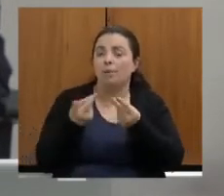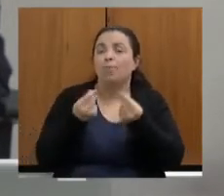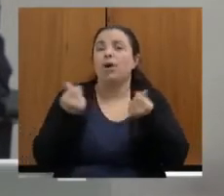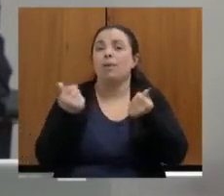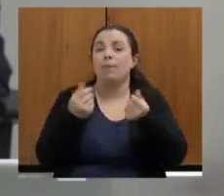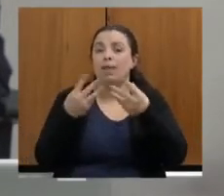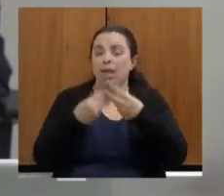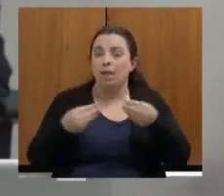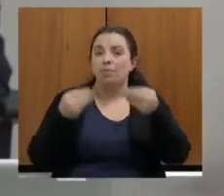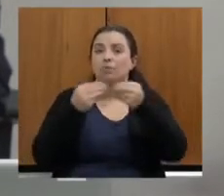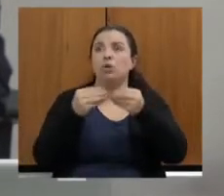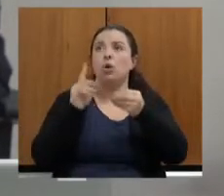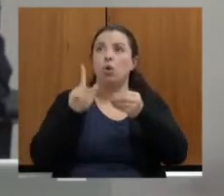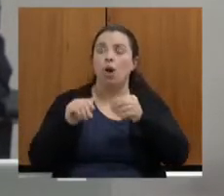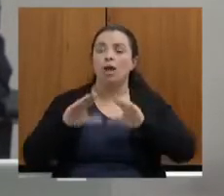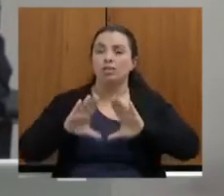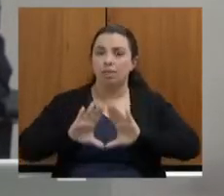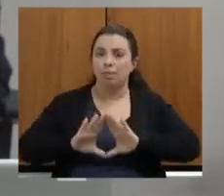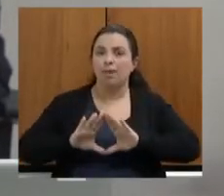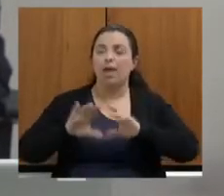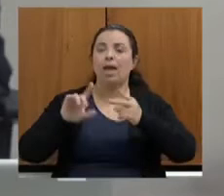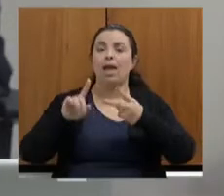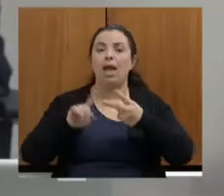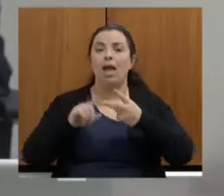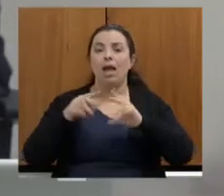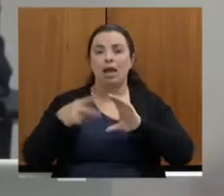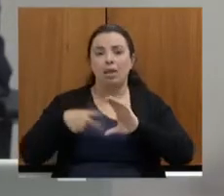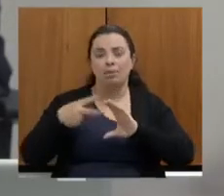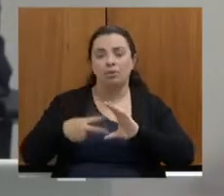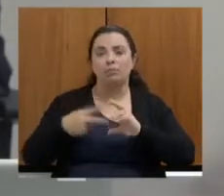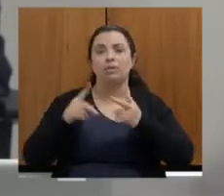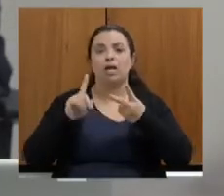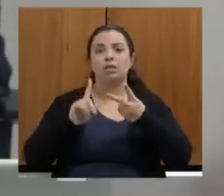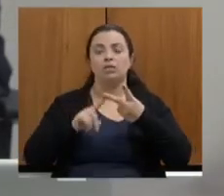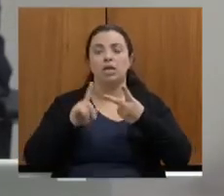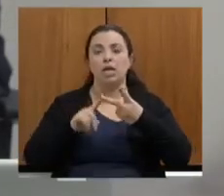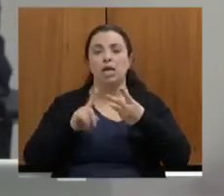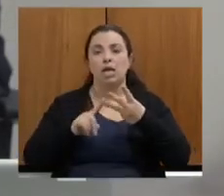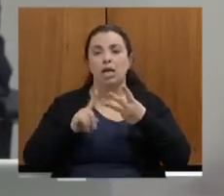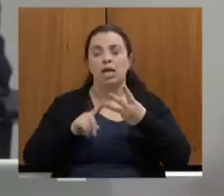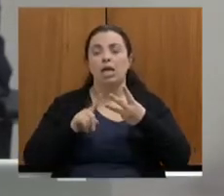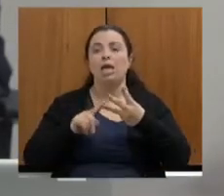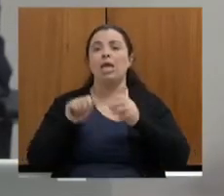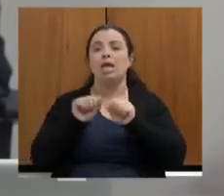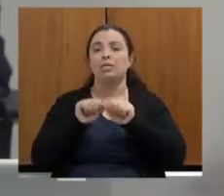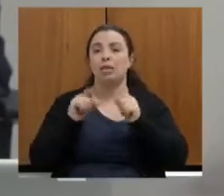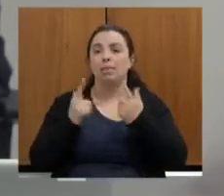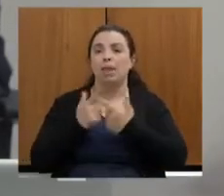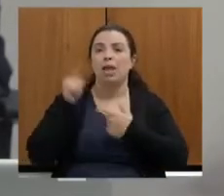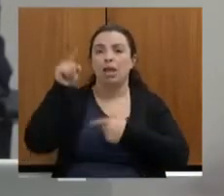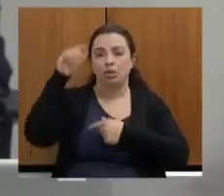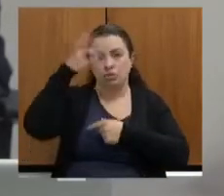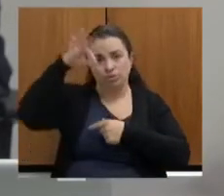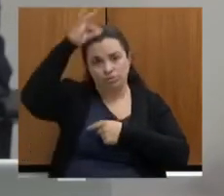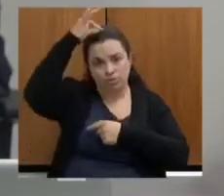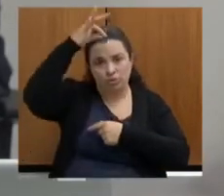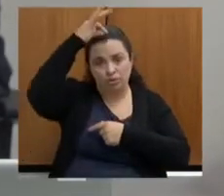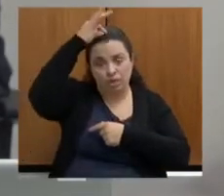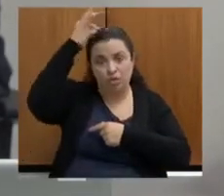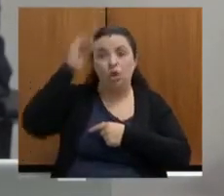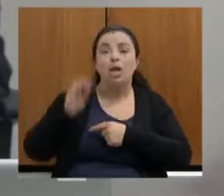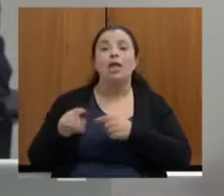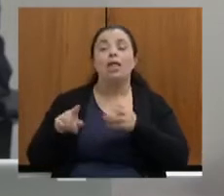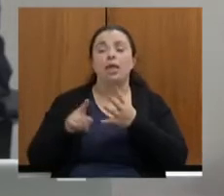dos deputados à Assembleia Legislativa de Minas e Assembleia Legislativa do Espírito Santo bem como os atingidos tenham